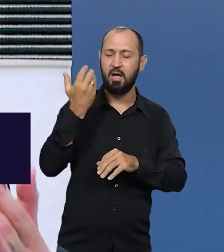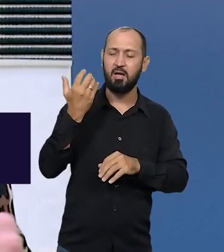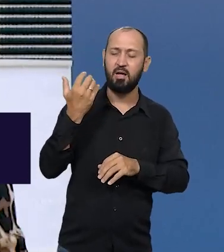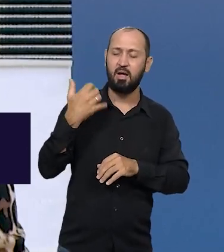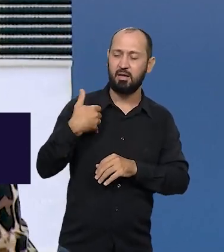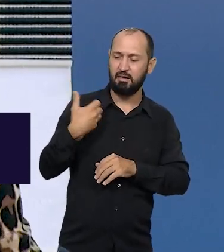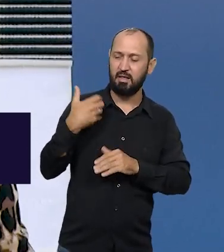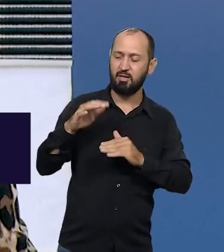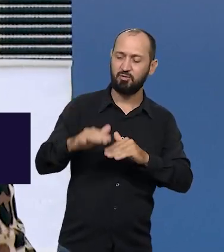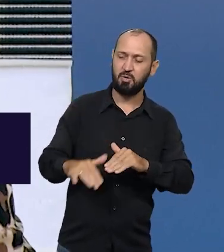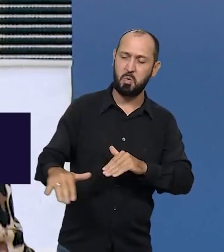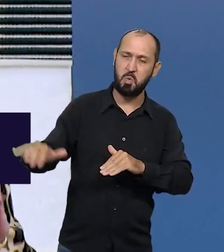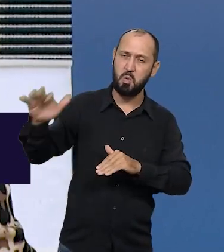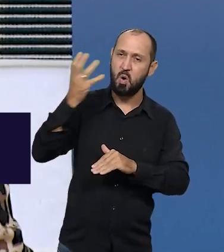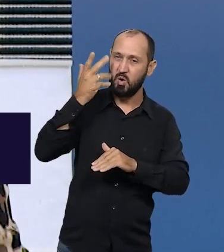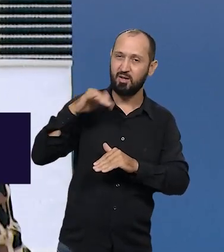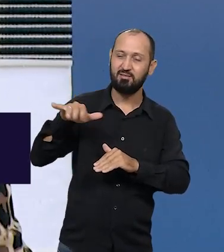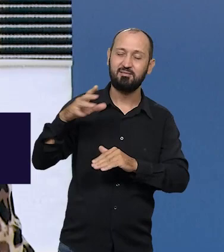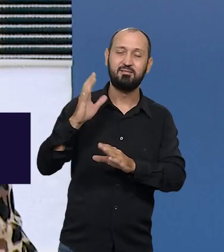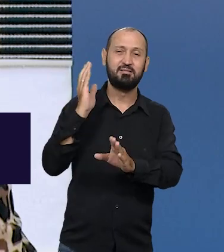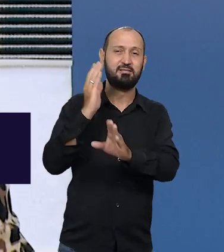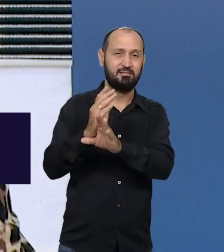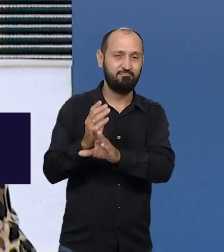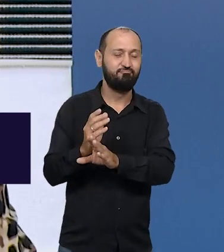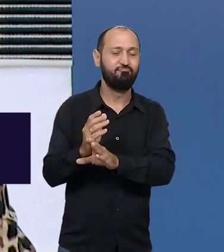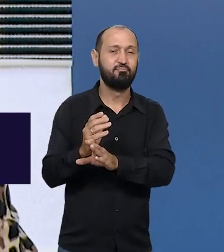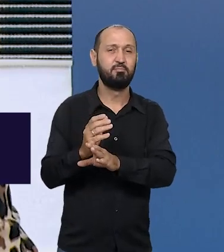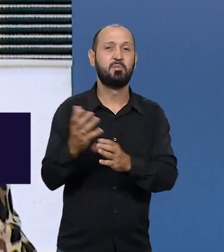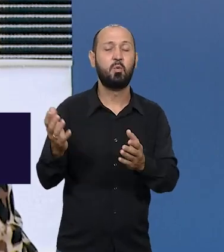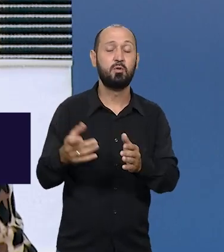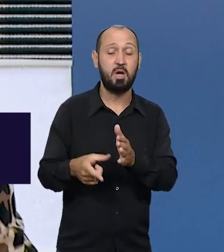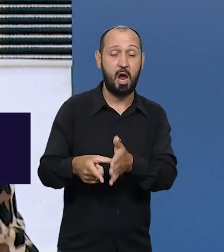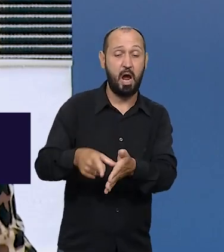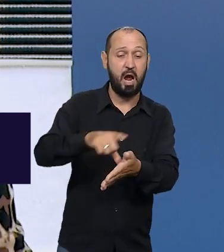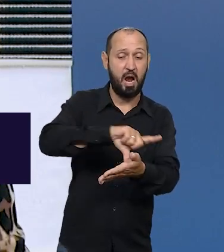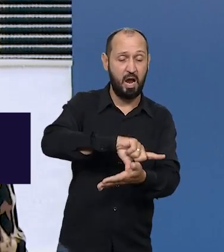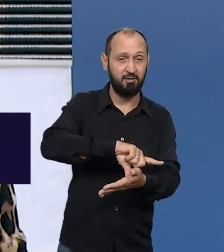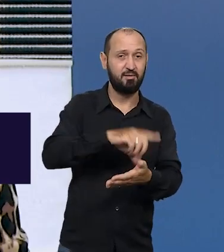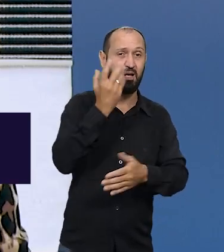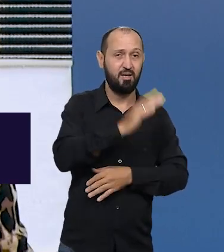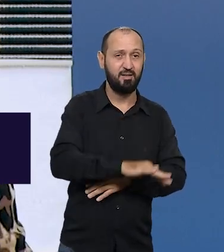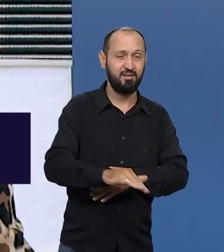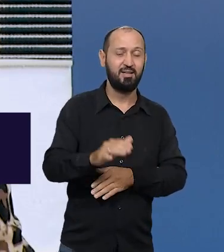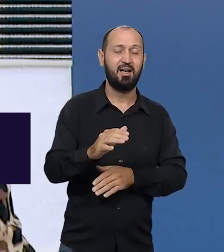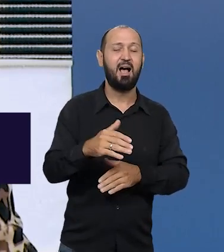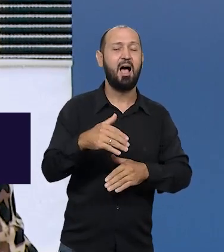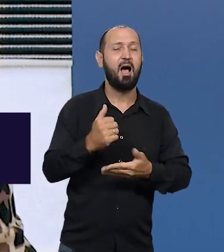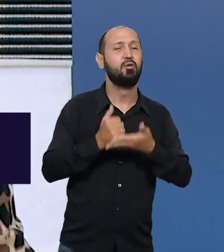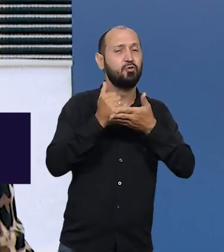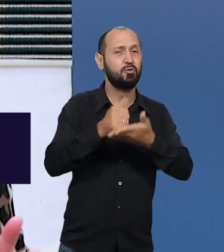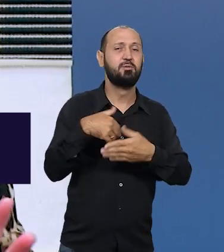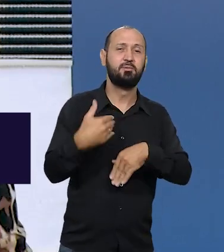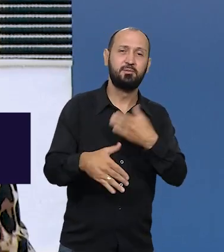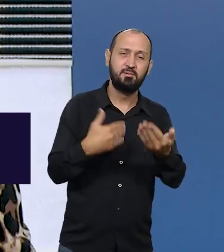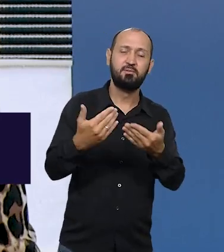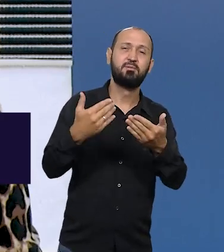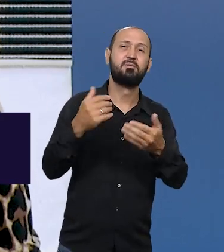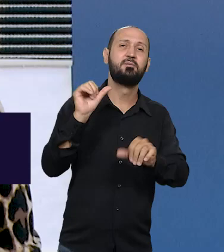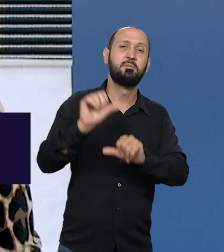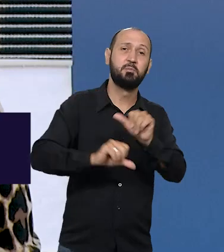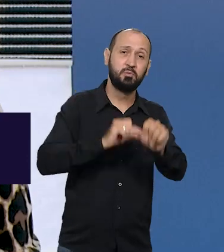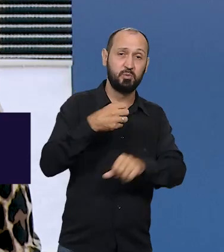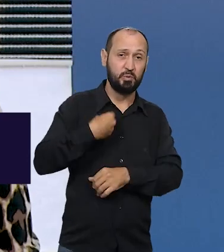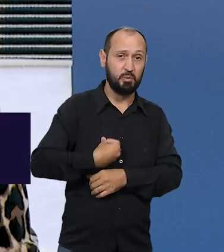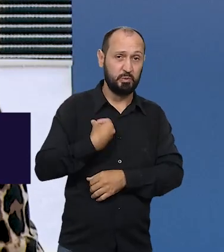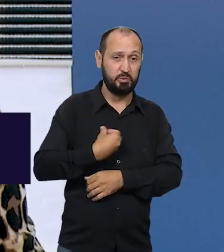em dia, esse diagnóstico mais cedo nos ajuda muito nesse desenvolvimento, né, a transformação na vida dessas